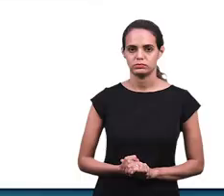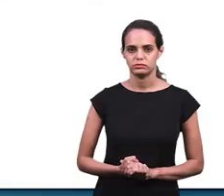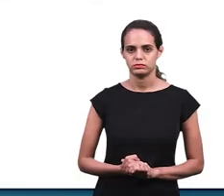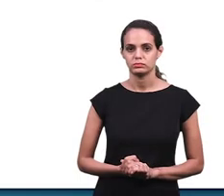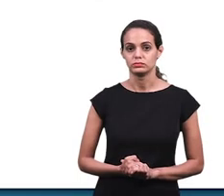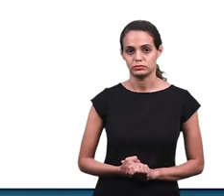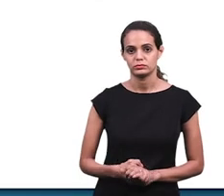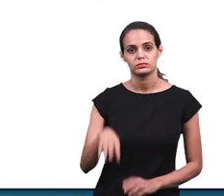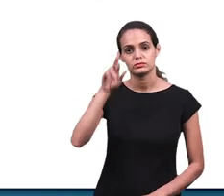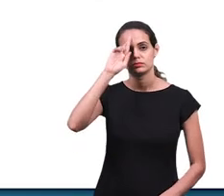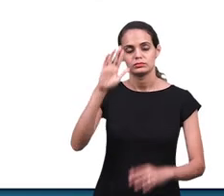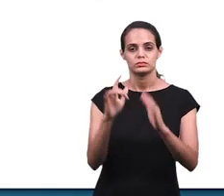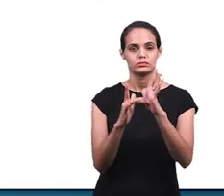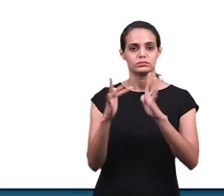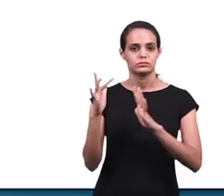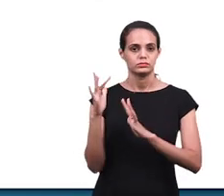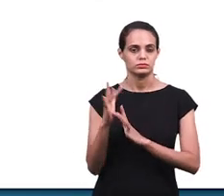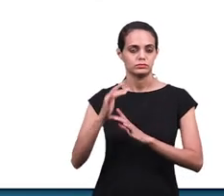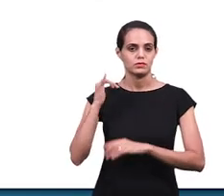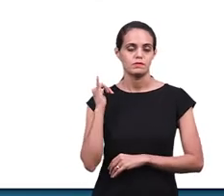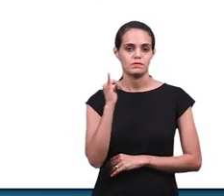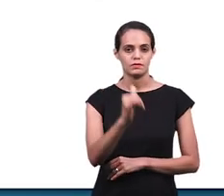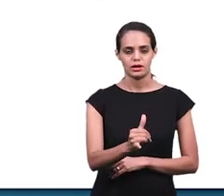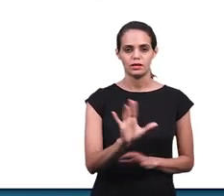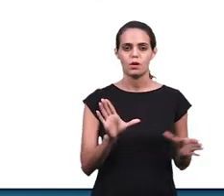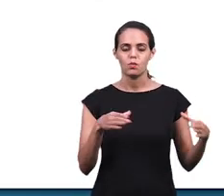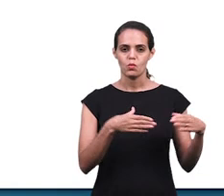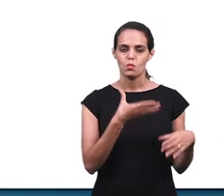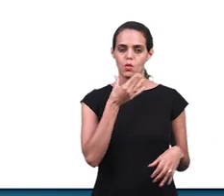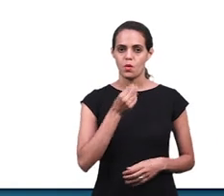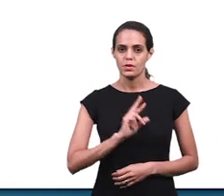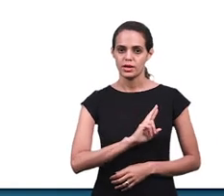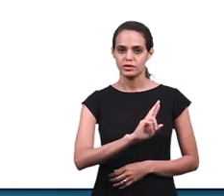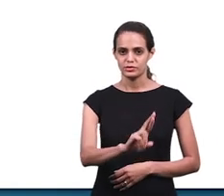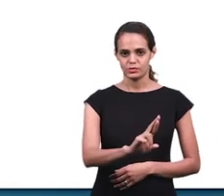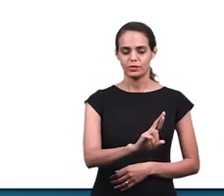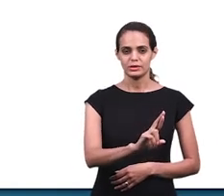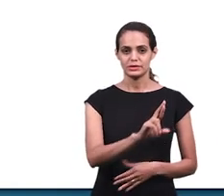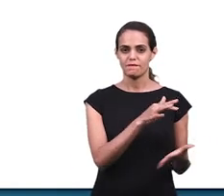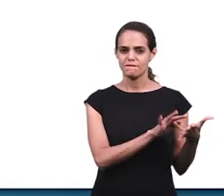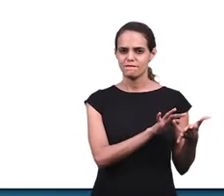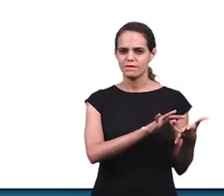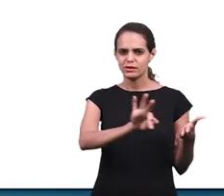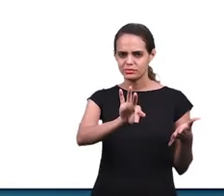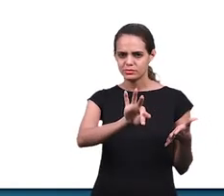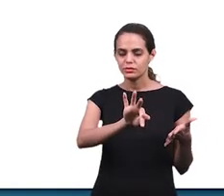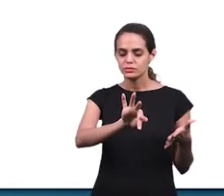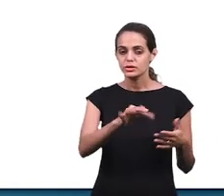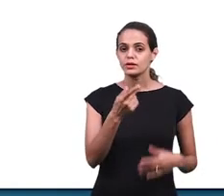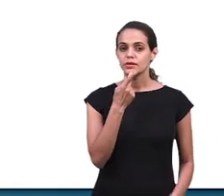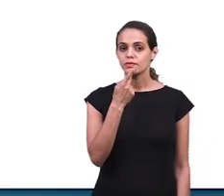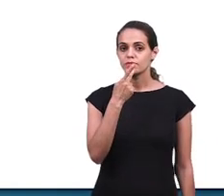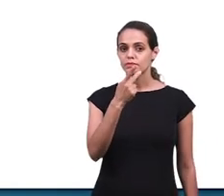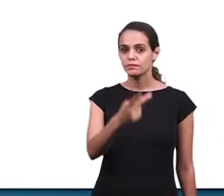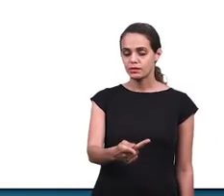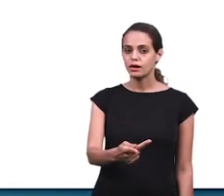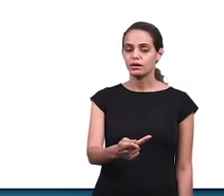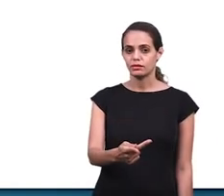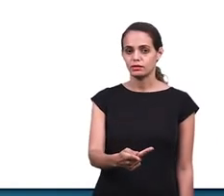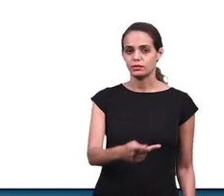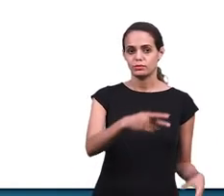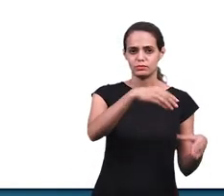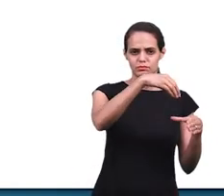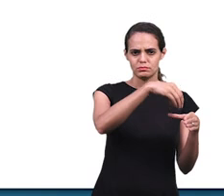diz assim: quando o Senhor Jesus se refere aos religiosos, entre parênteses, fariseus, e fala sobre